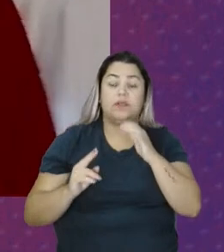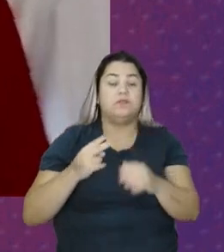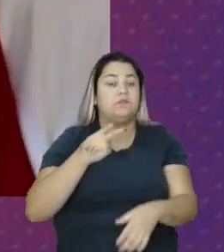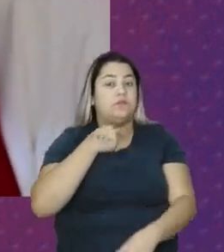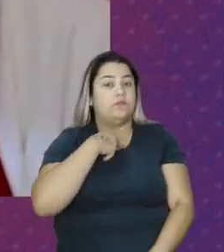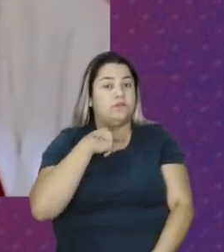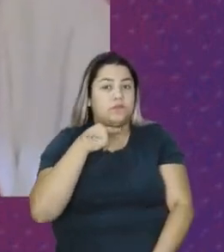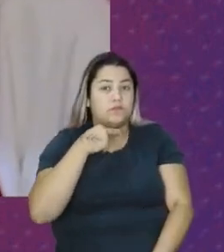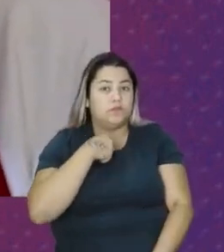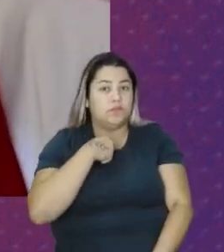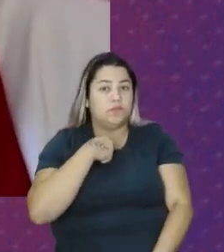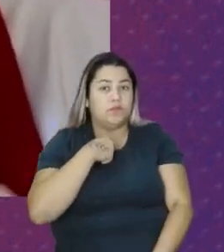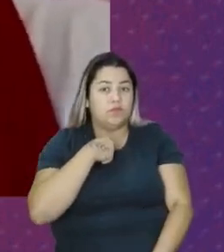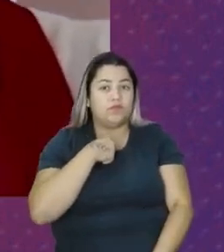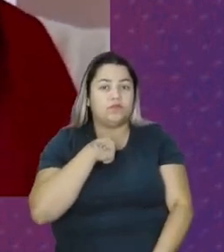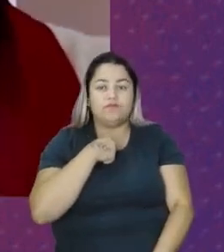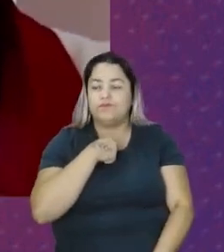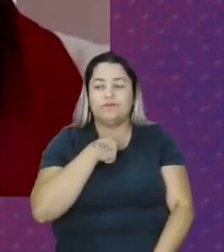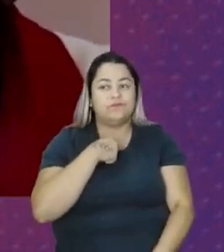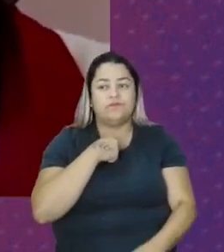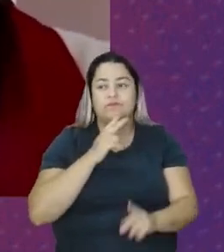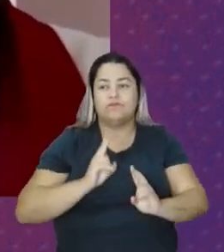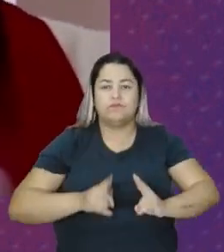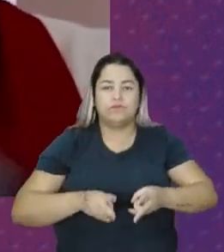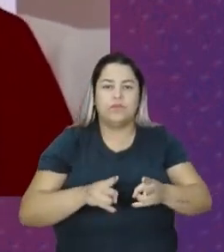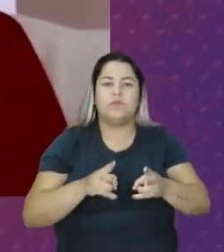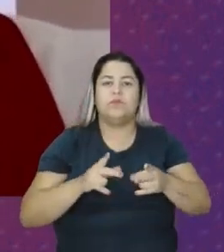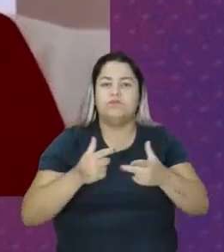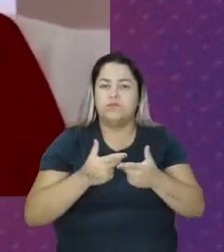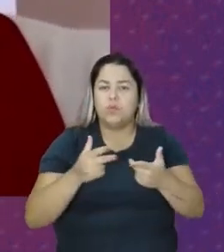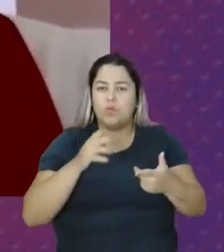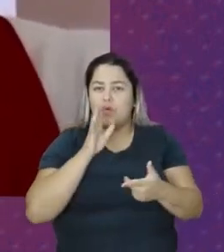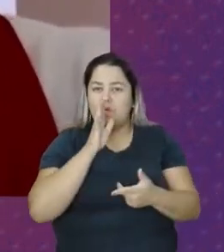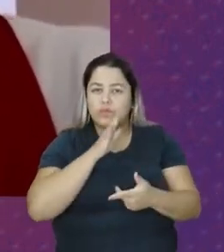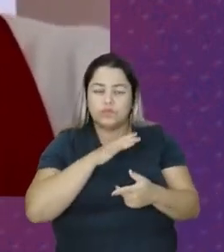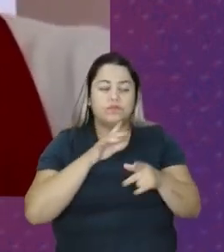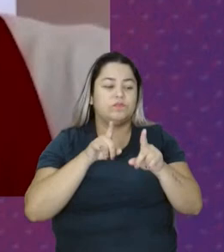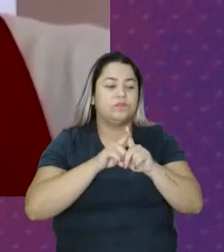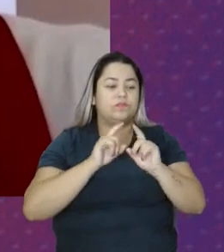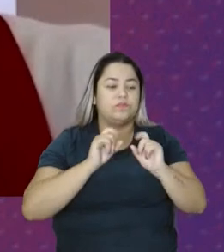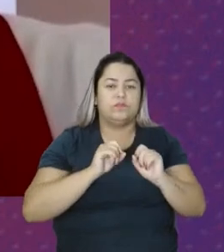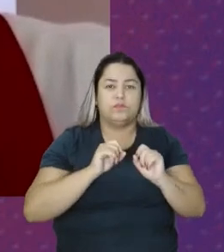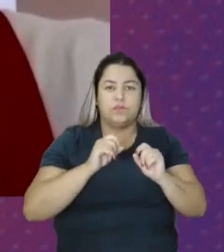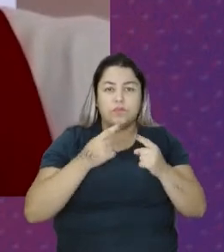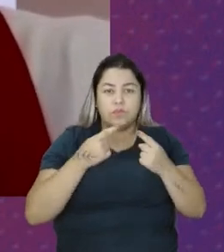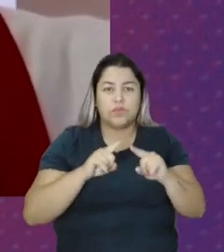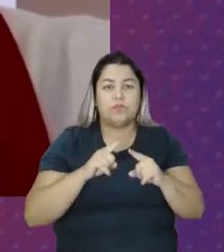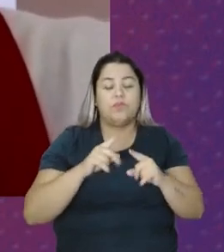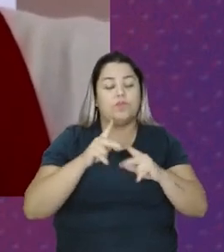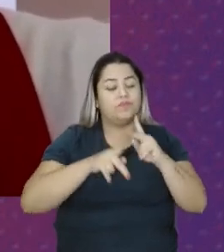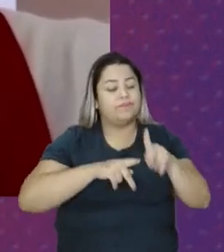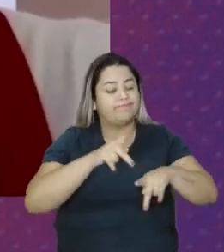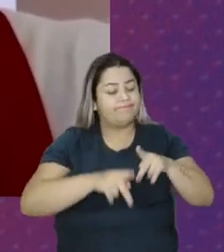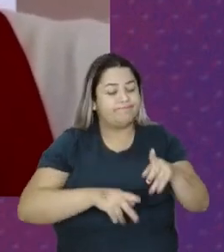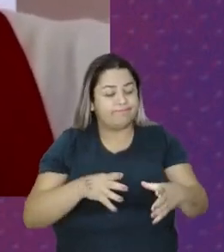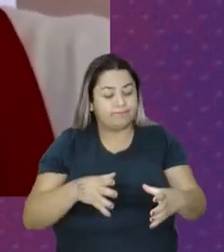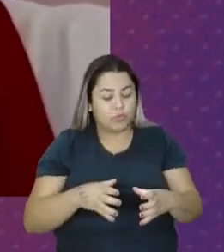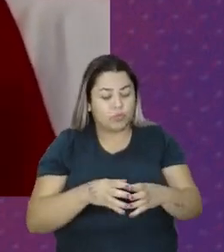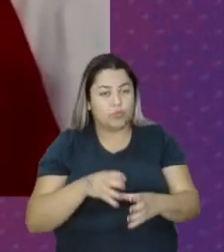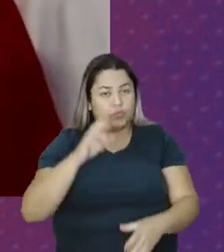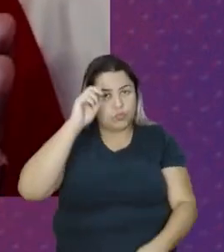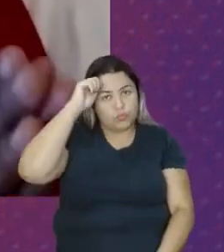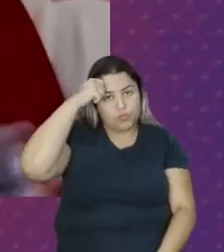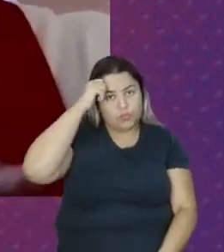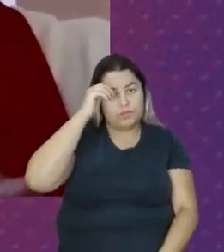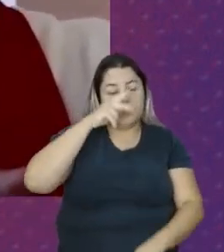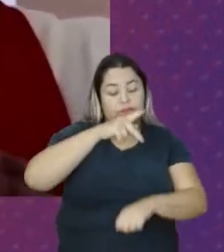continuar a cometer essas atrocidades contra a população negra nesse país. Então, nesse sentido,